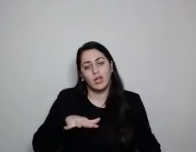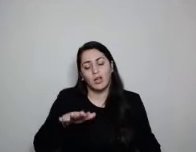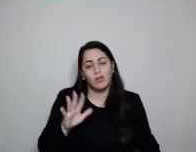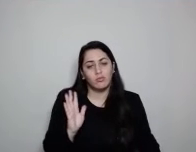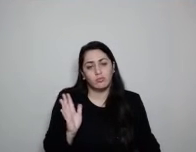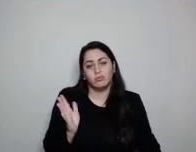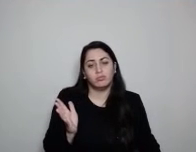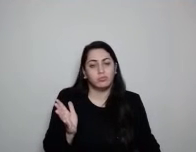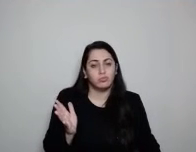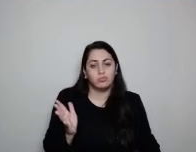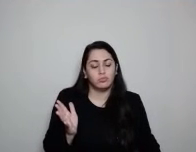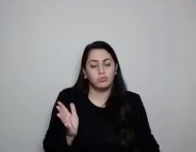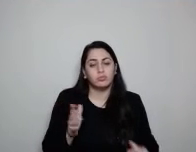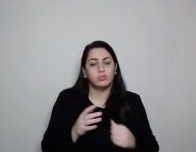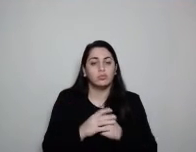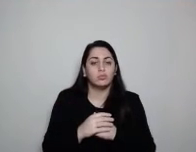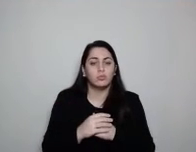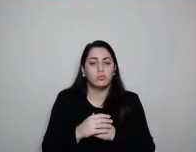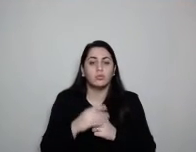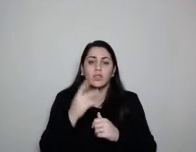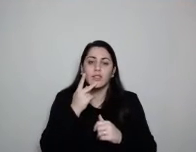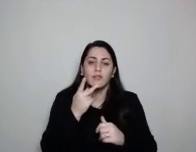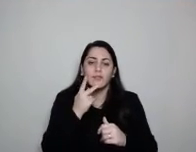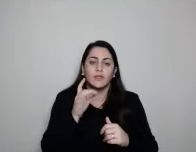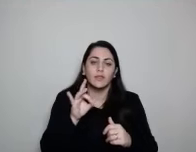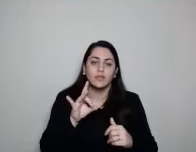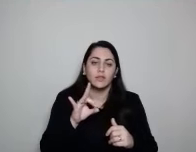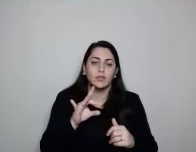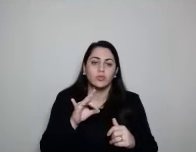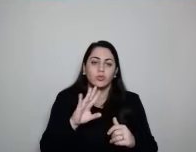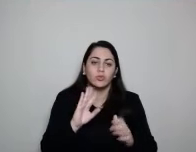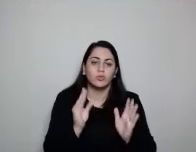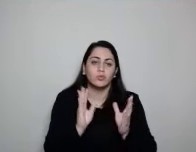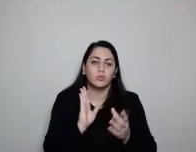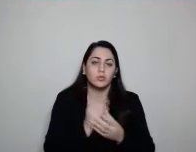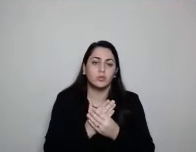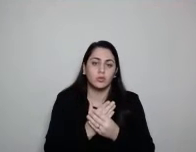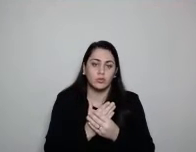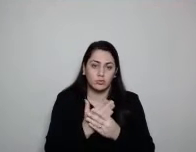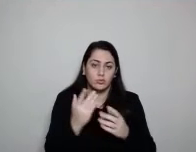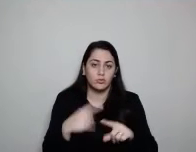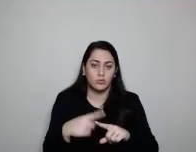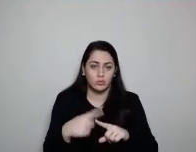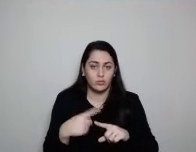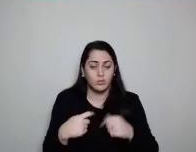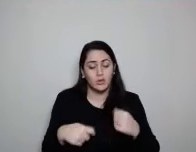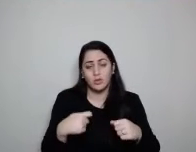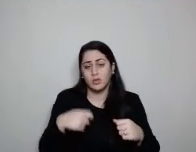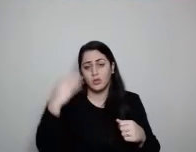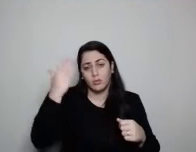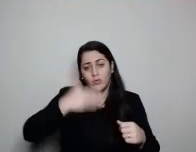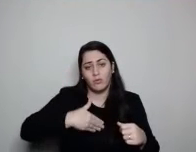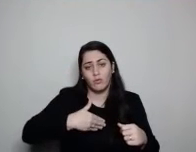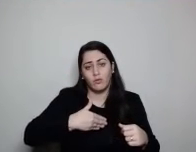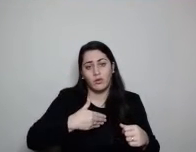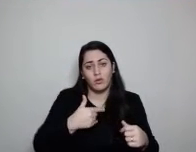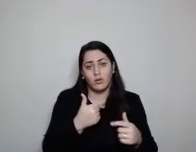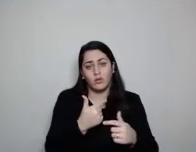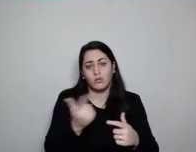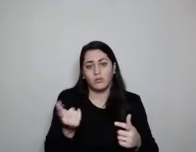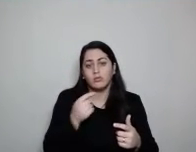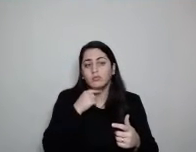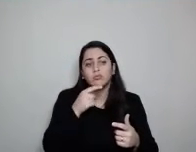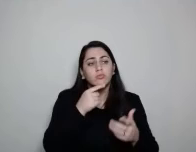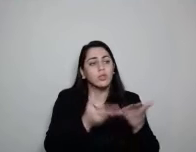na generalidade de alegações que são trazidas aos autos. É necessário que realmente haja comprovação de que não havia condições de prestar esse serviço. Agora, o que